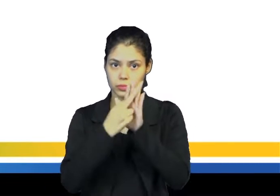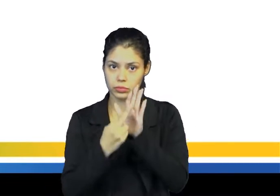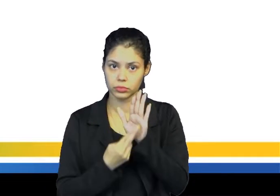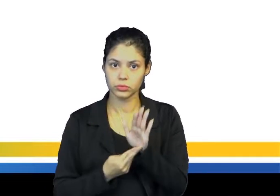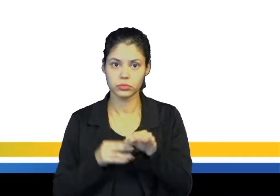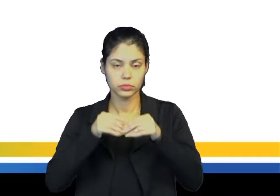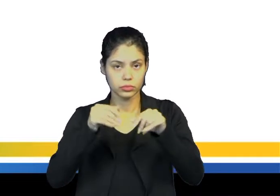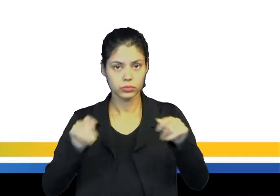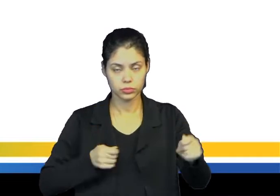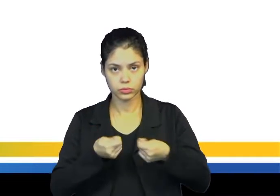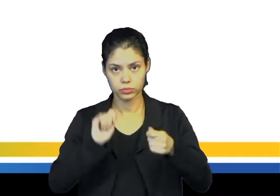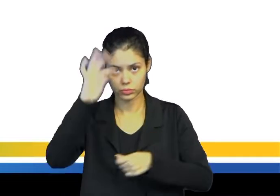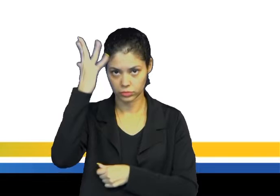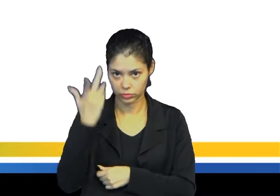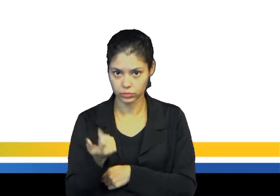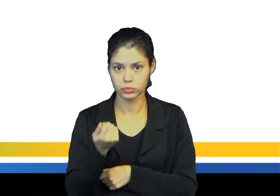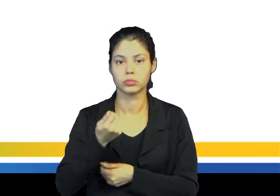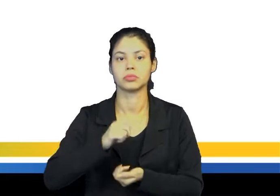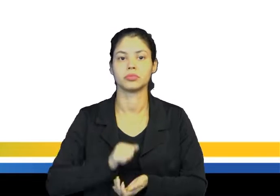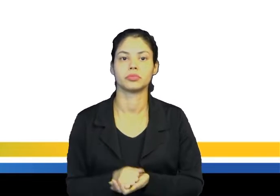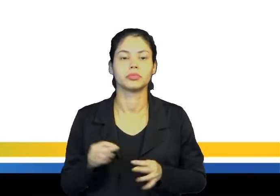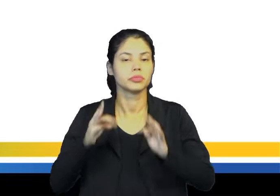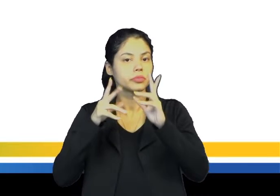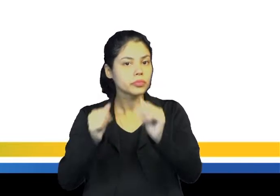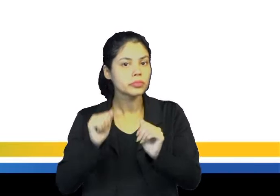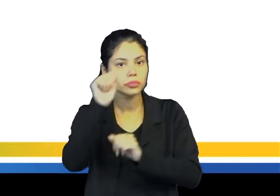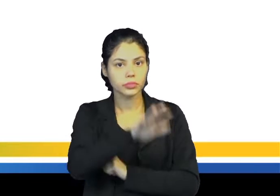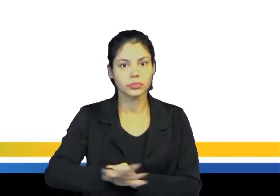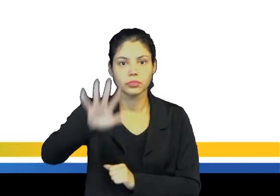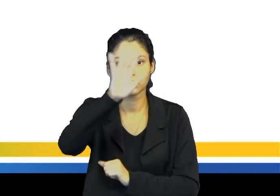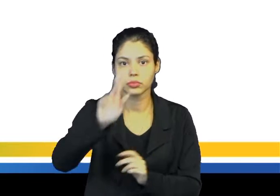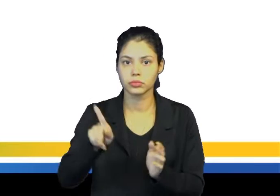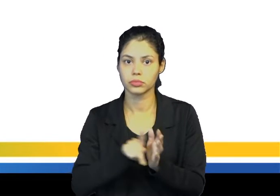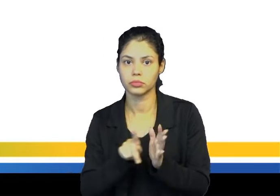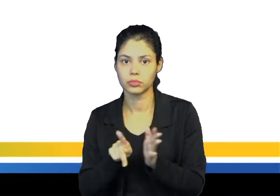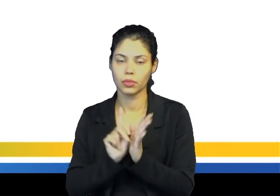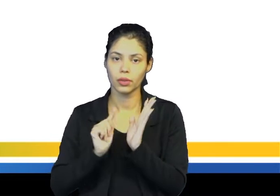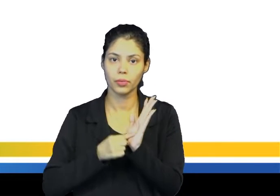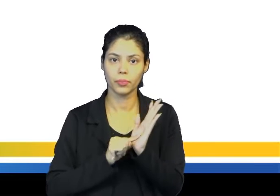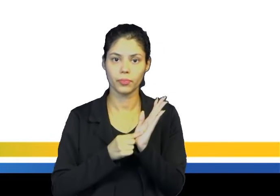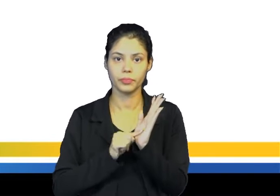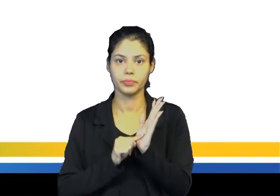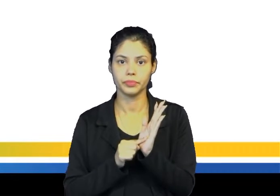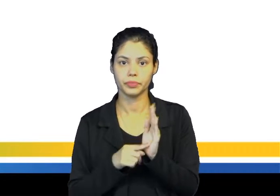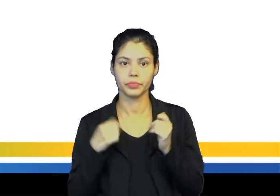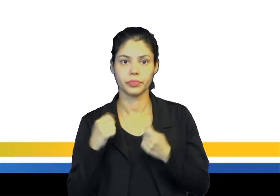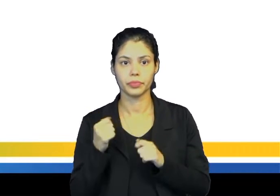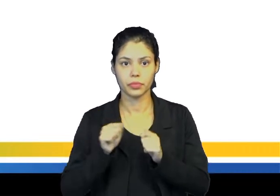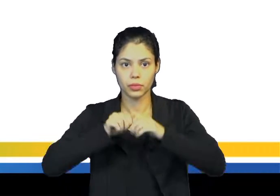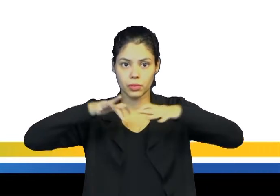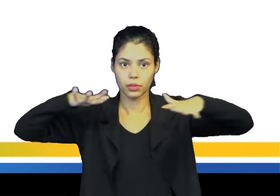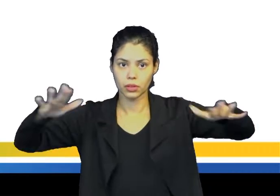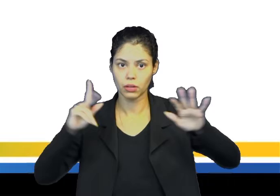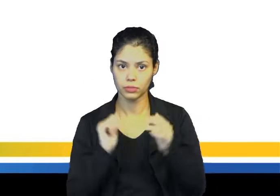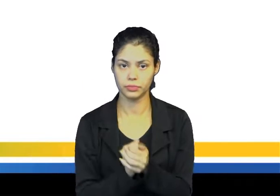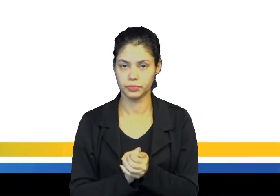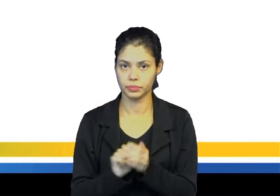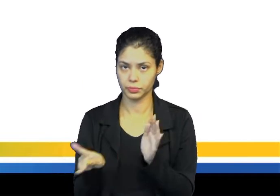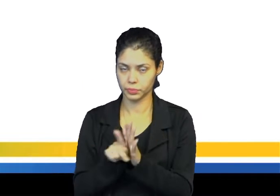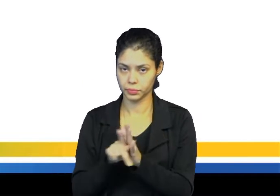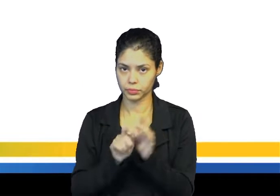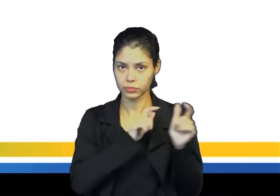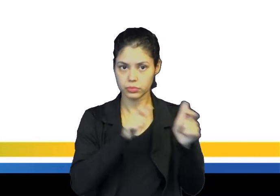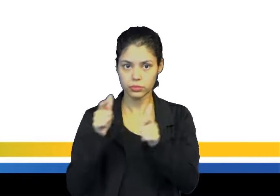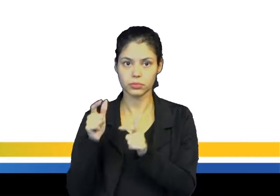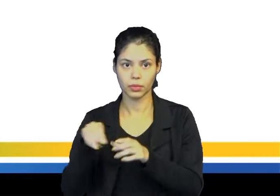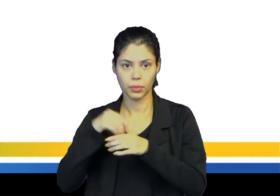regras para a ocupação do território africano. Toda nação estabelecida em um ponto do litoral deveria se expandir, expandir suas fronteiras